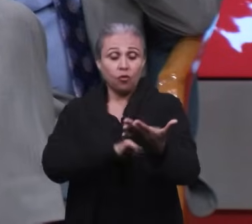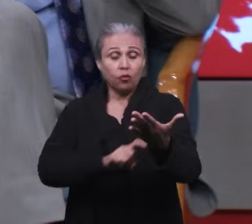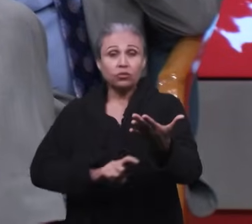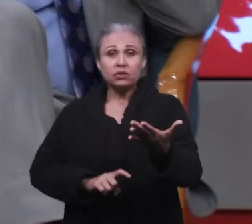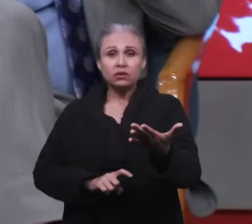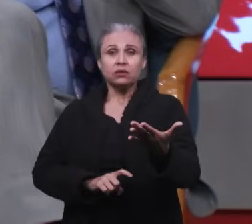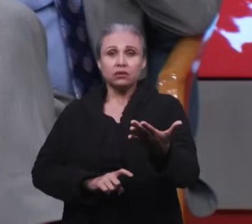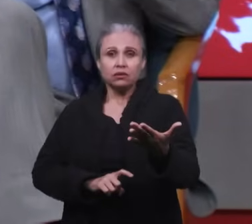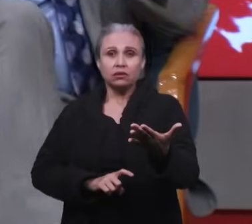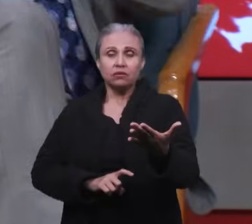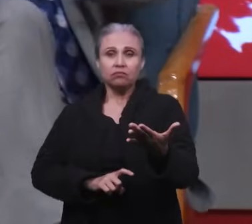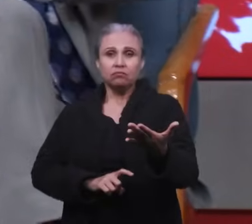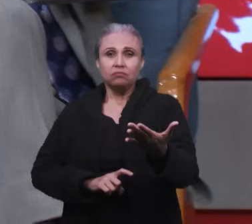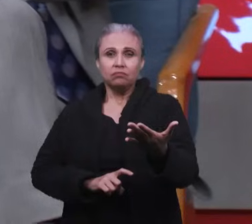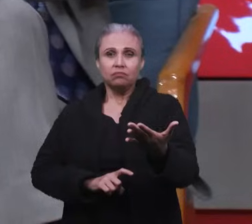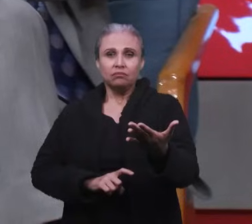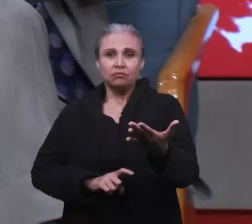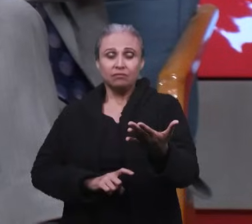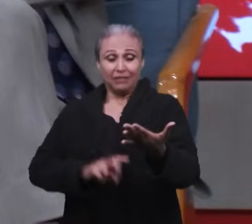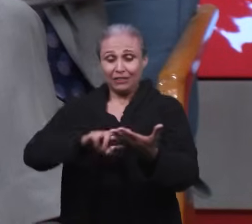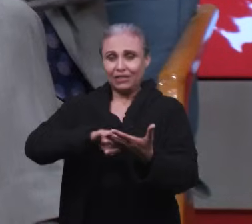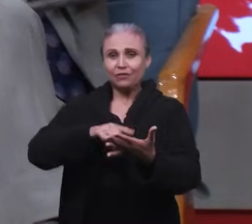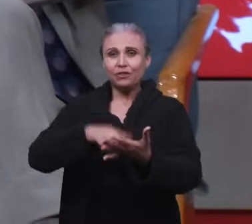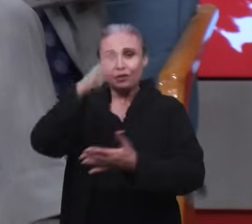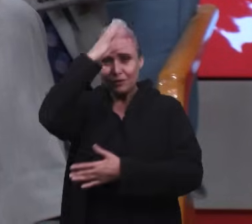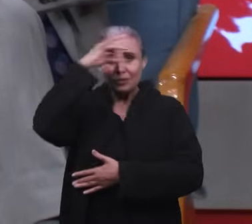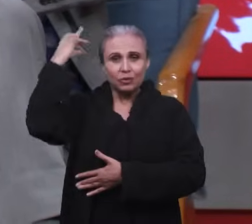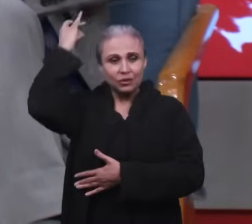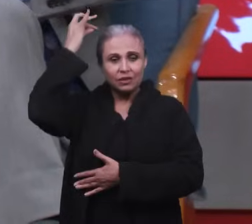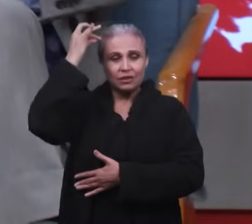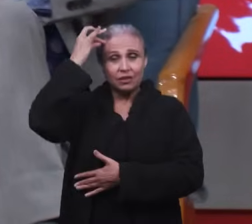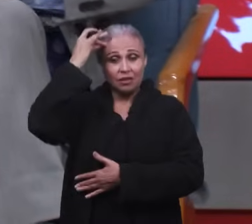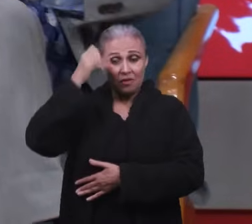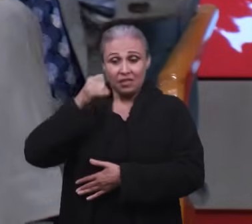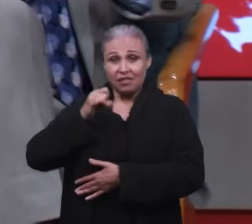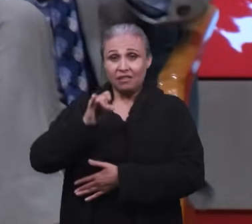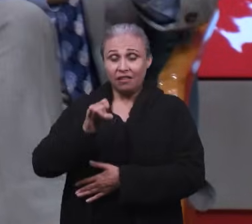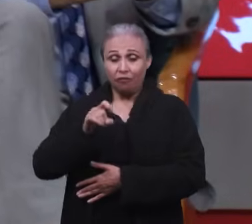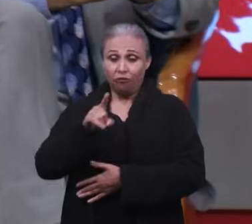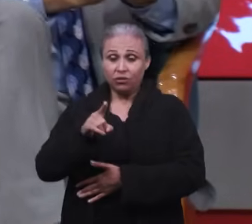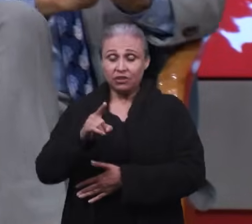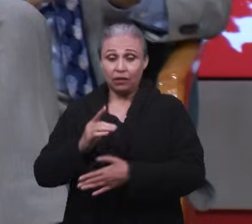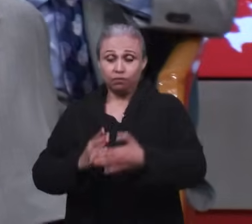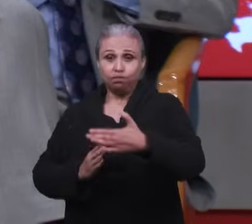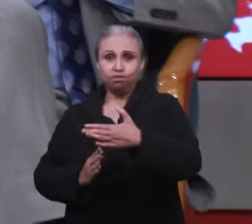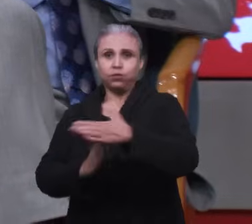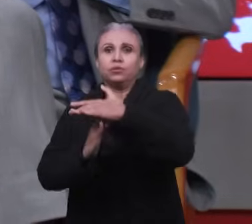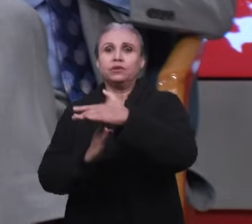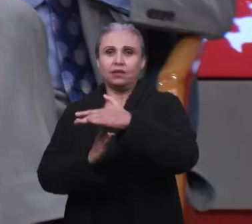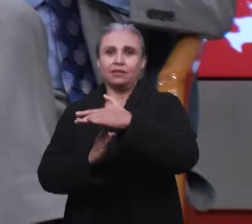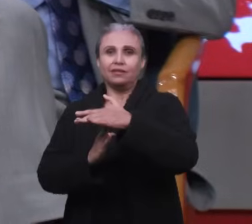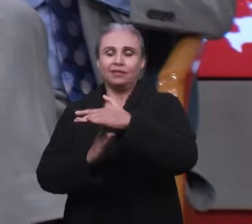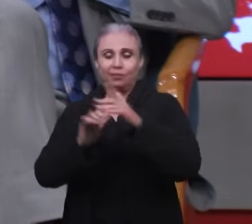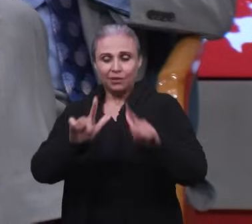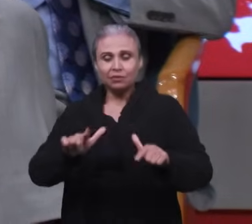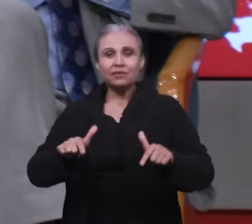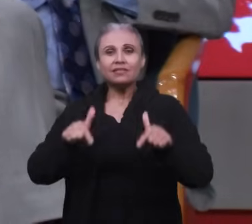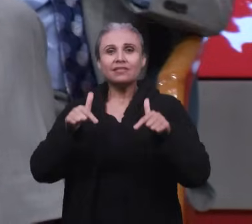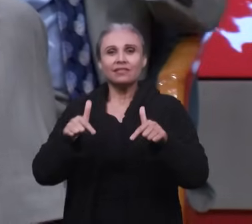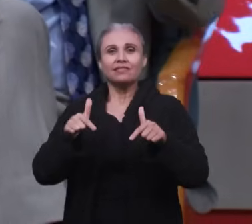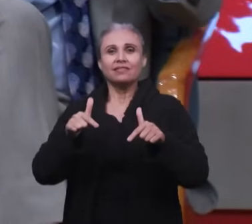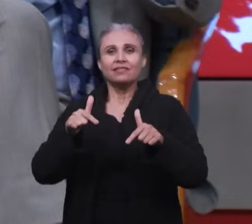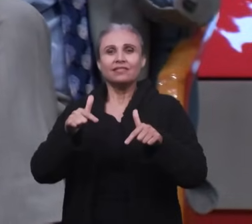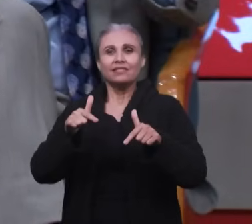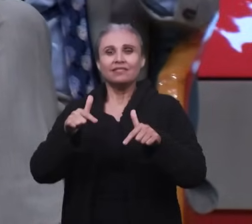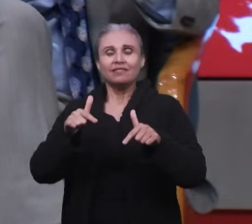ali, vamos chamar esse sangue agora na vida da igreja do Espírito Santo, se por algum motivo ele cria um obstáculo para